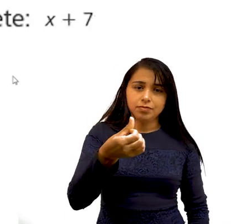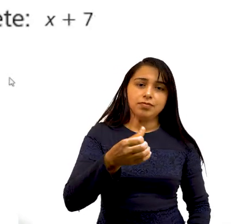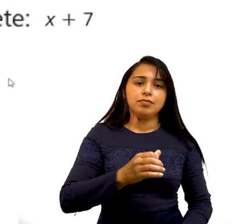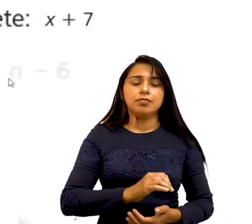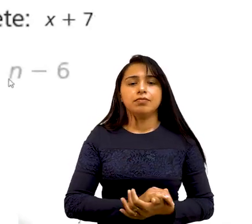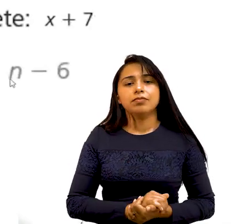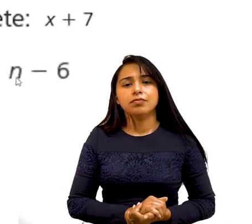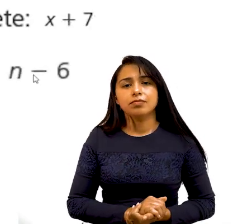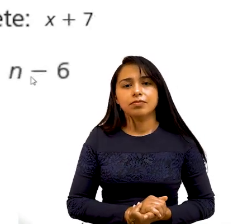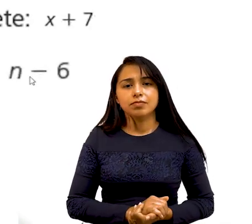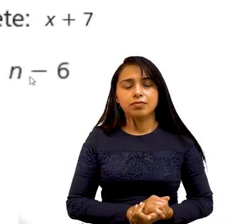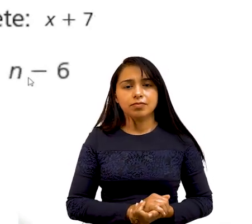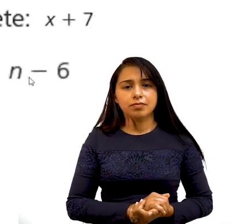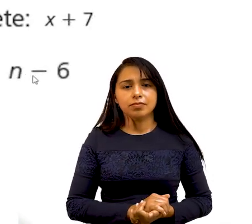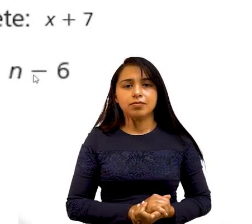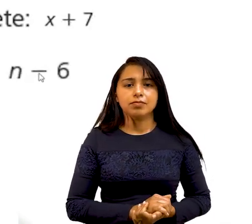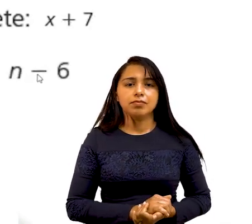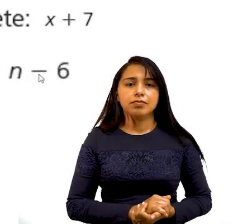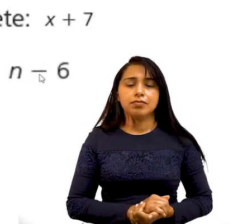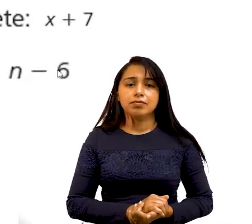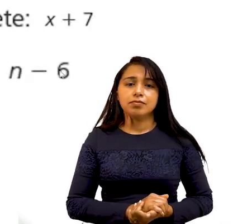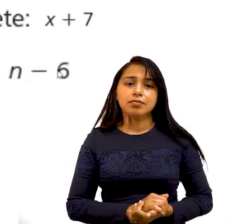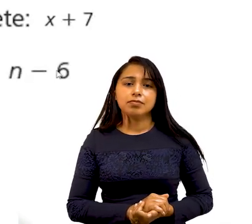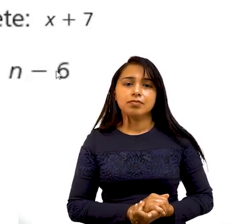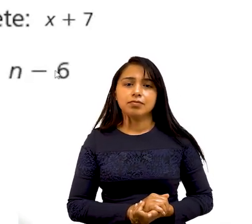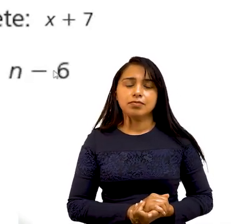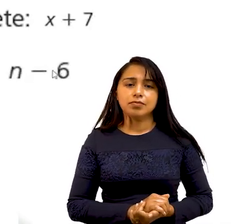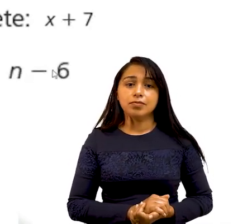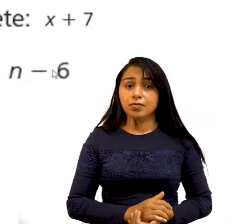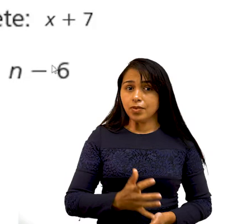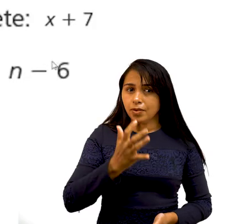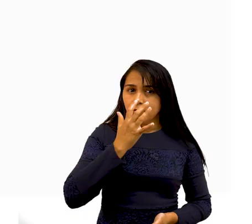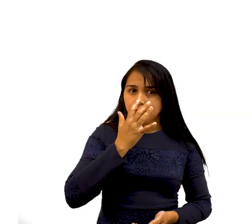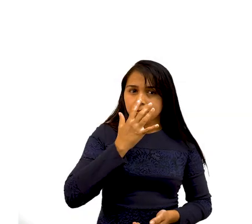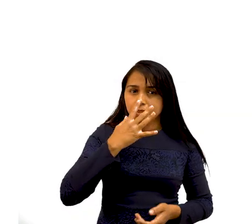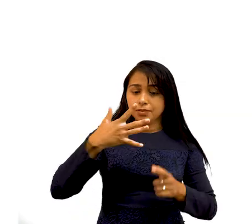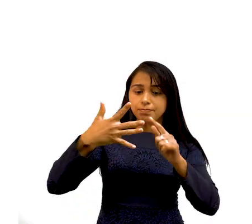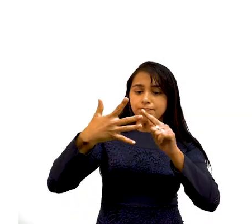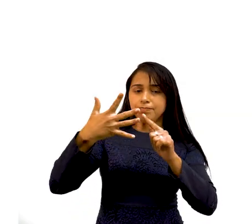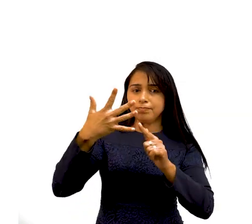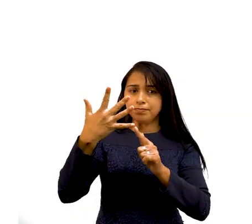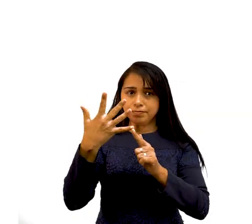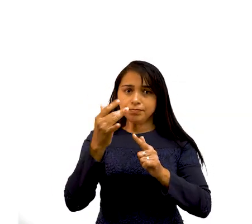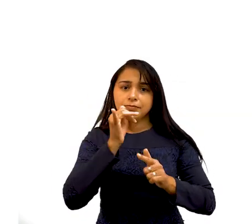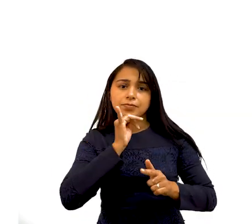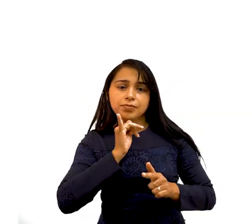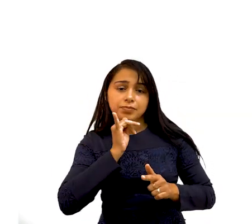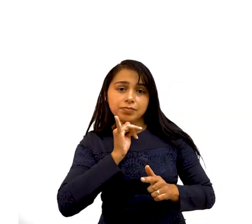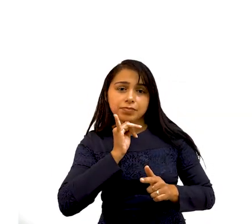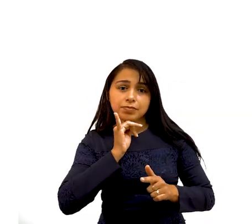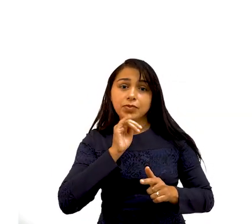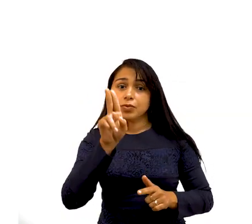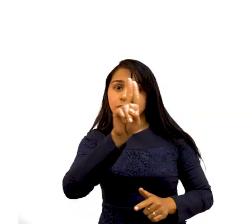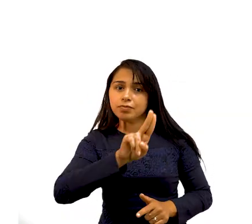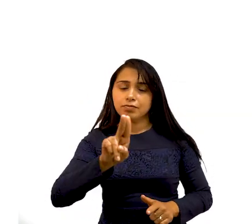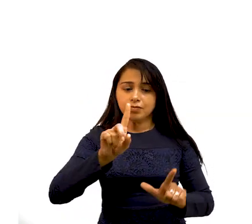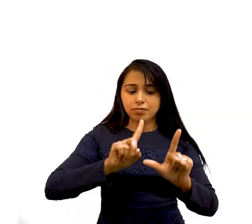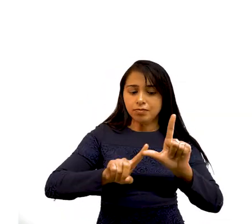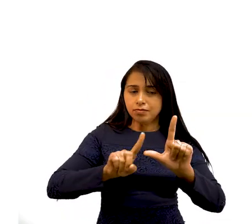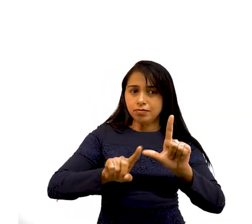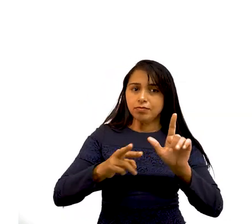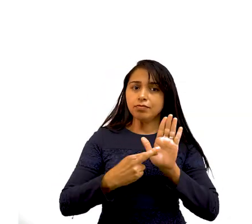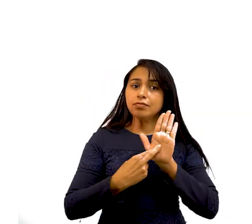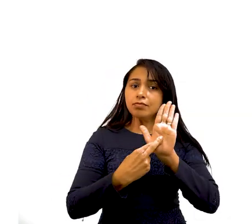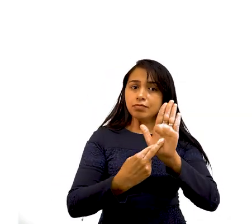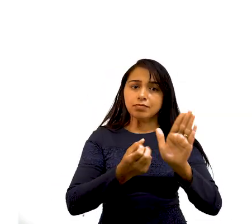menos 6, então, um número aí menos 6. Observe, ó, que nos três últimos exemplos